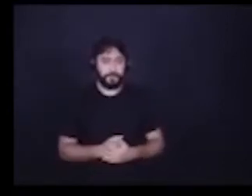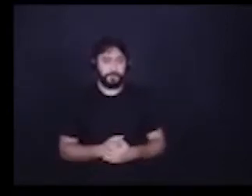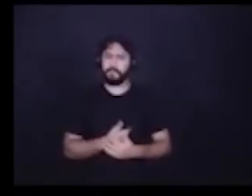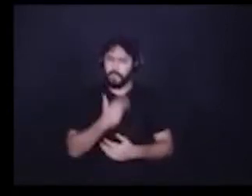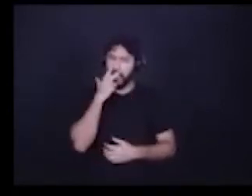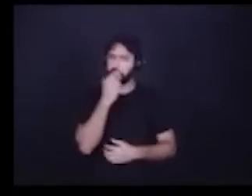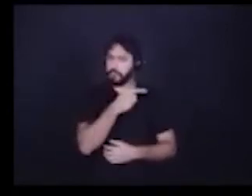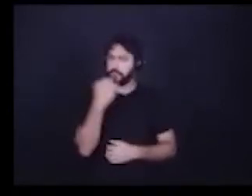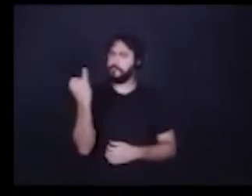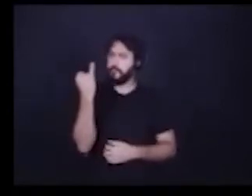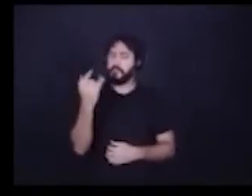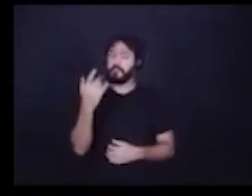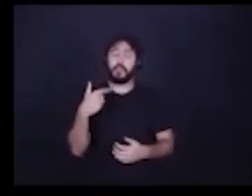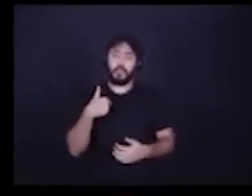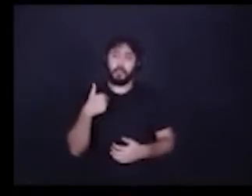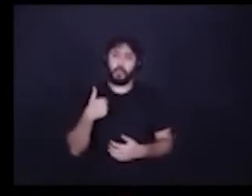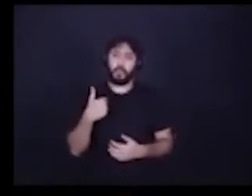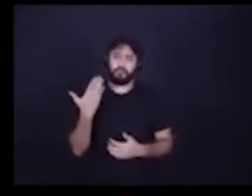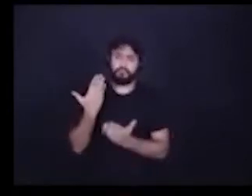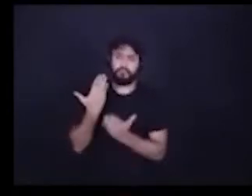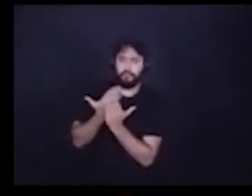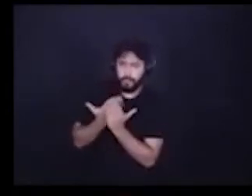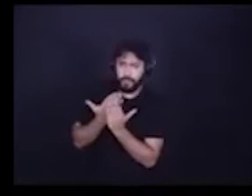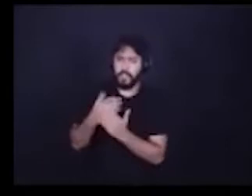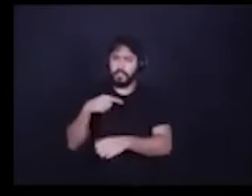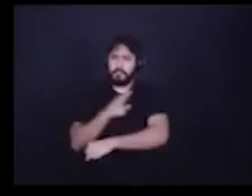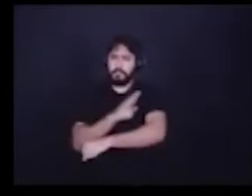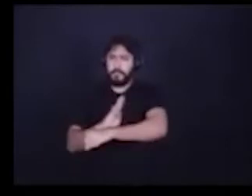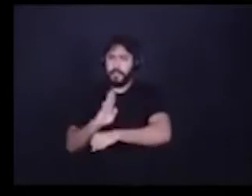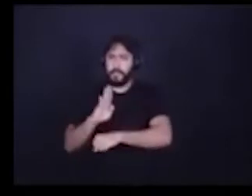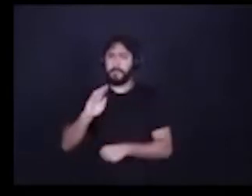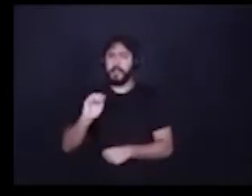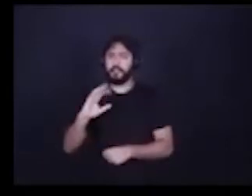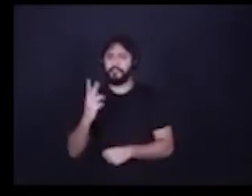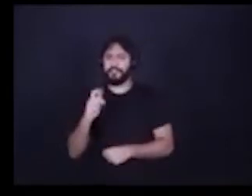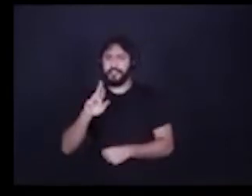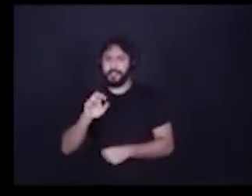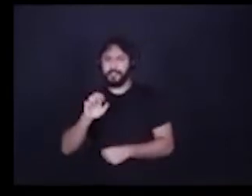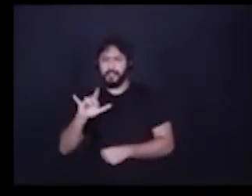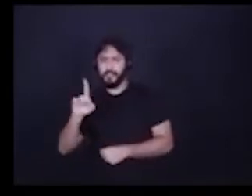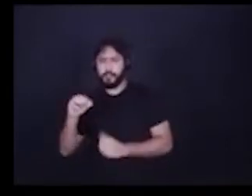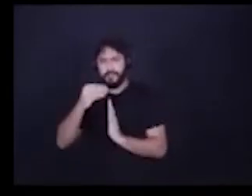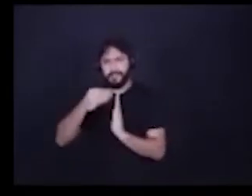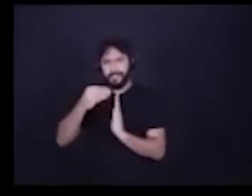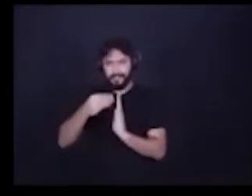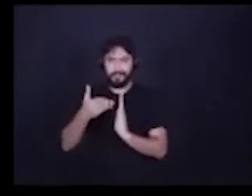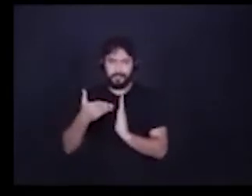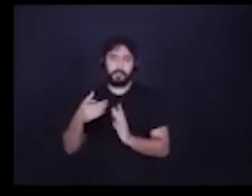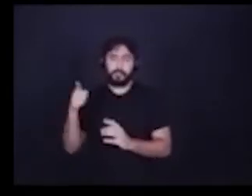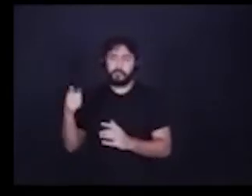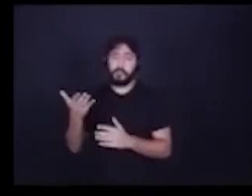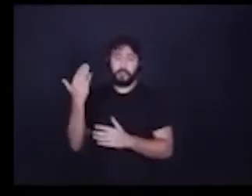Eu estudei, tenho um bacharelado em design gráfico pelo Senac São Paulo. Na época que o Senac tinha